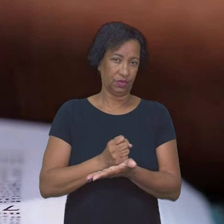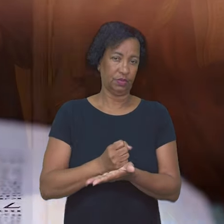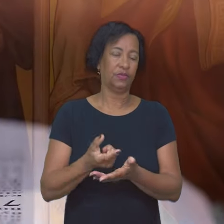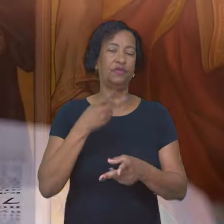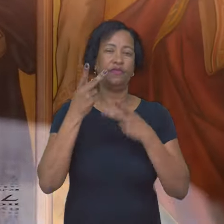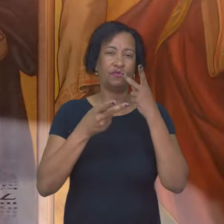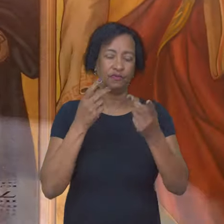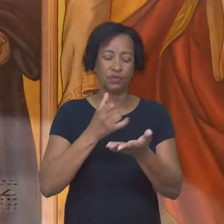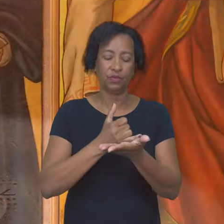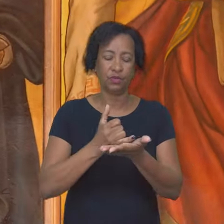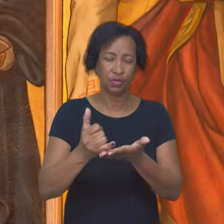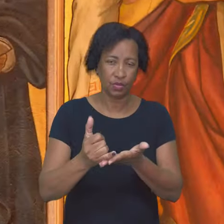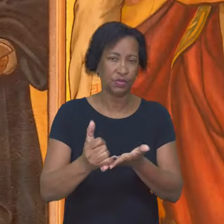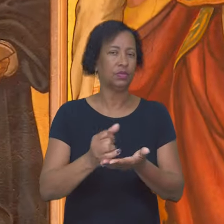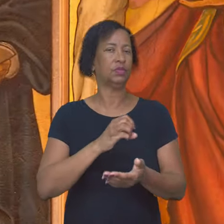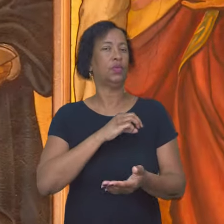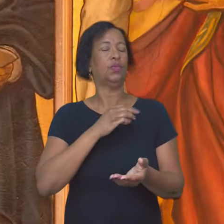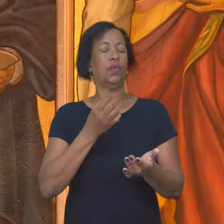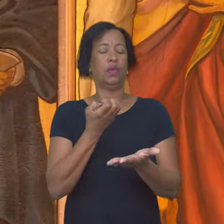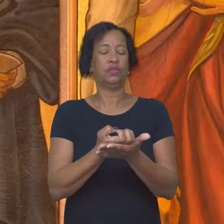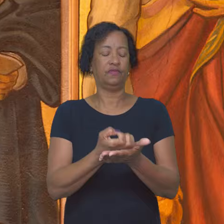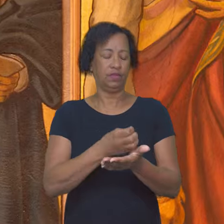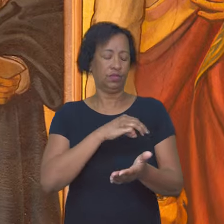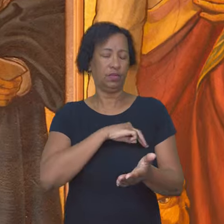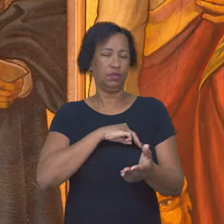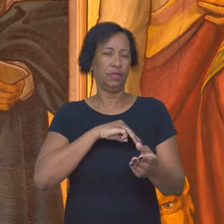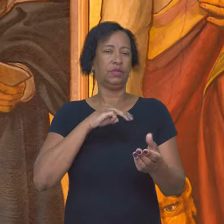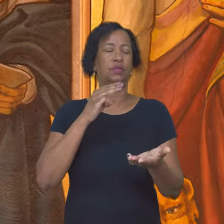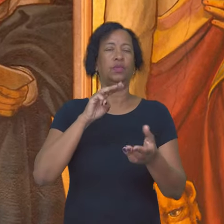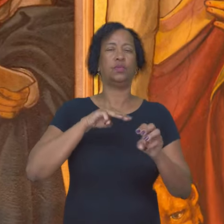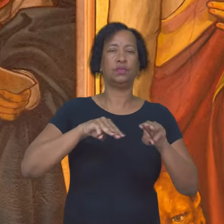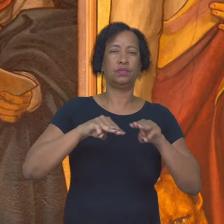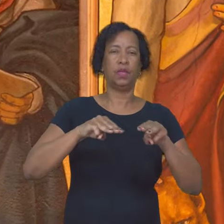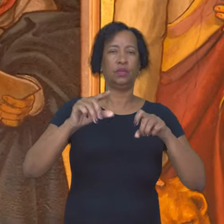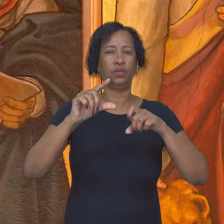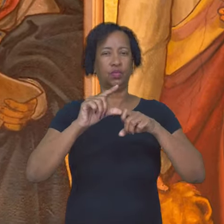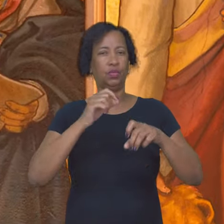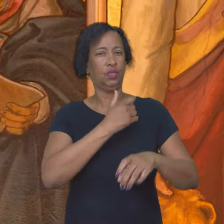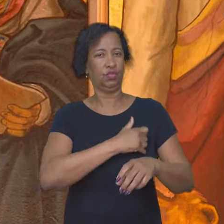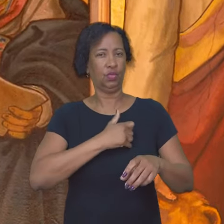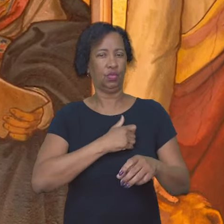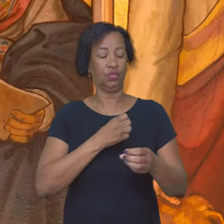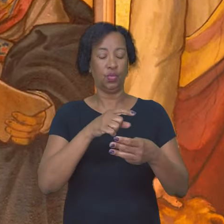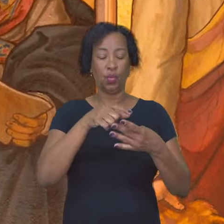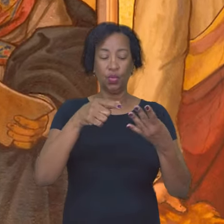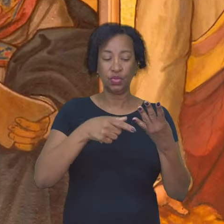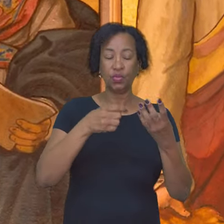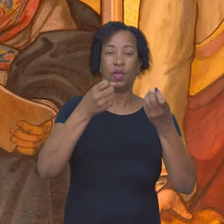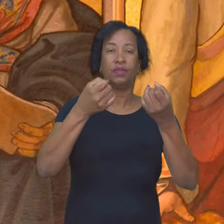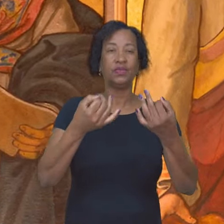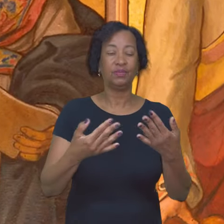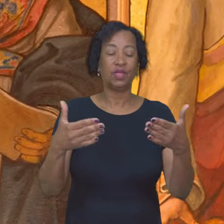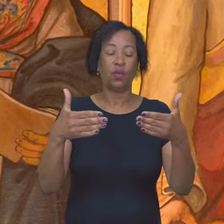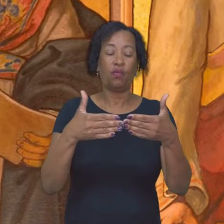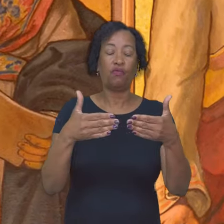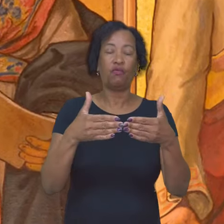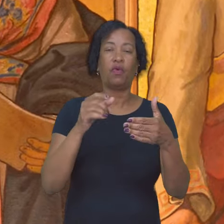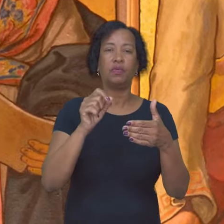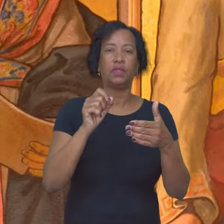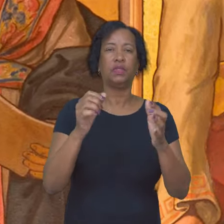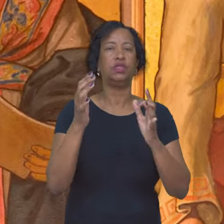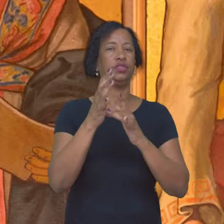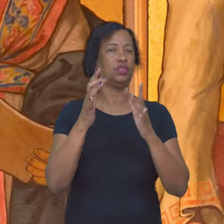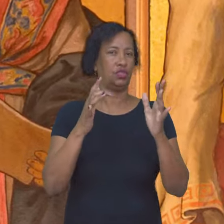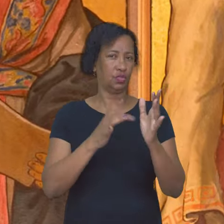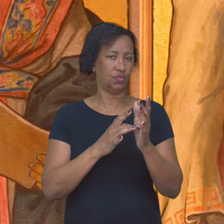evangelos de Mateus Marcas e João Primeiro Observe queos F sobre Jesus cristes de certos